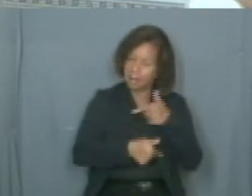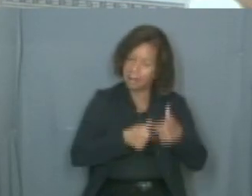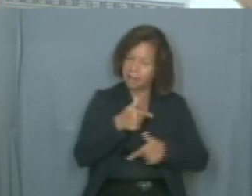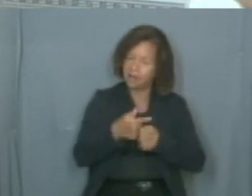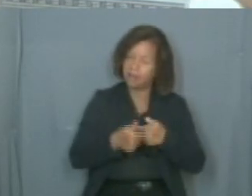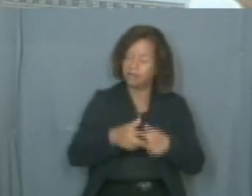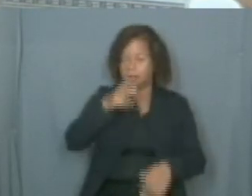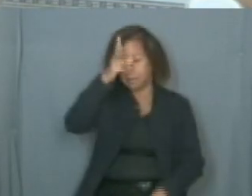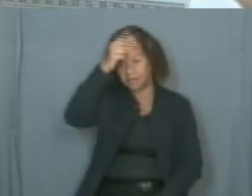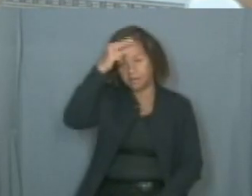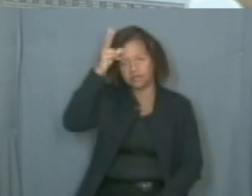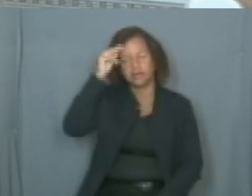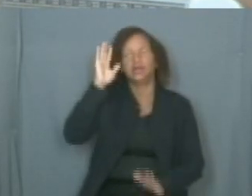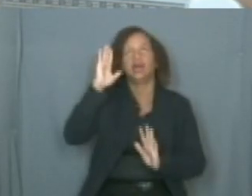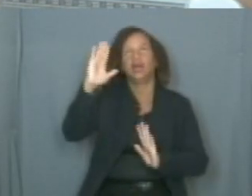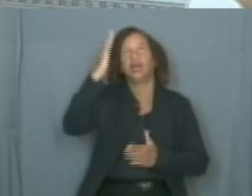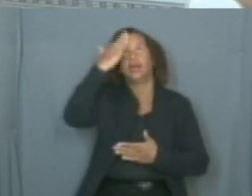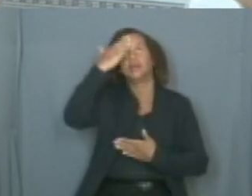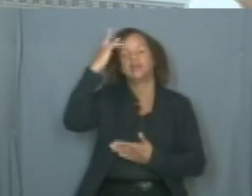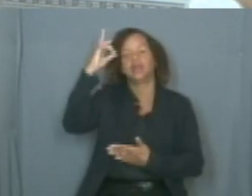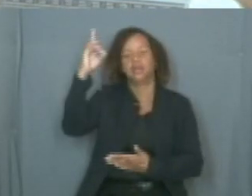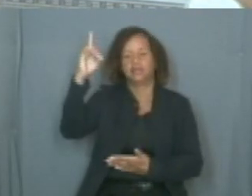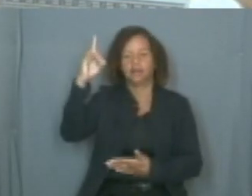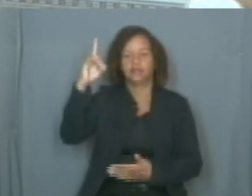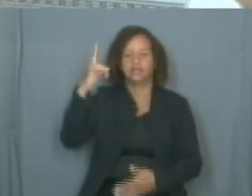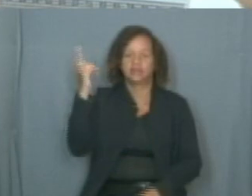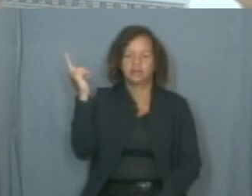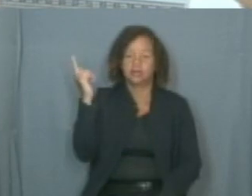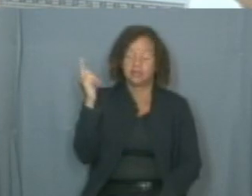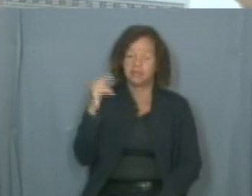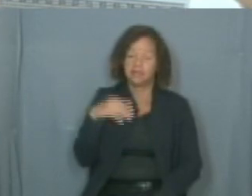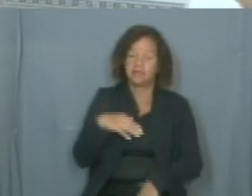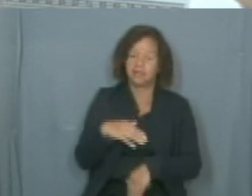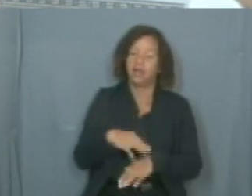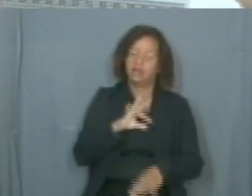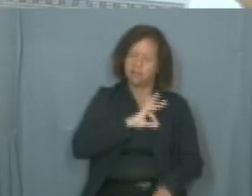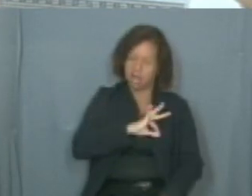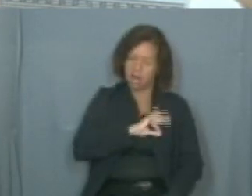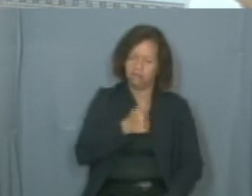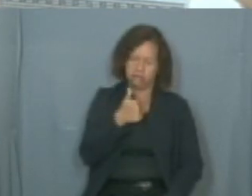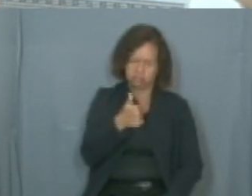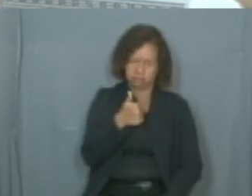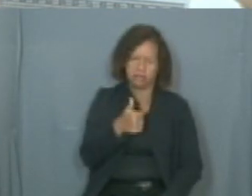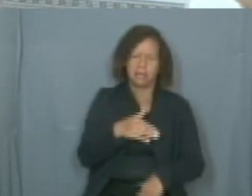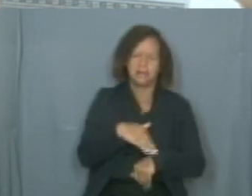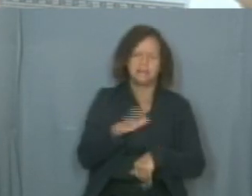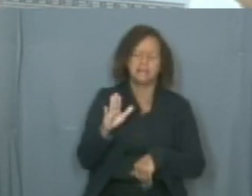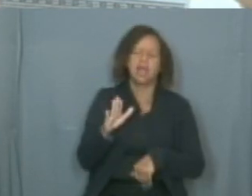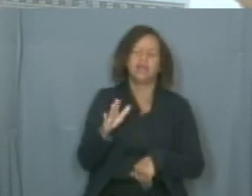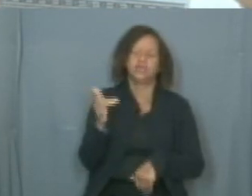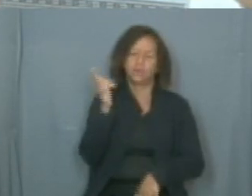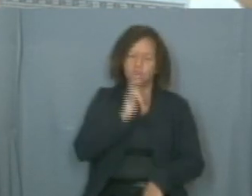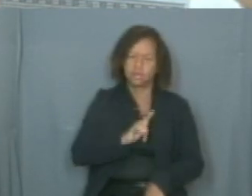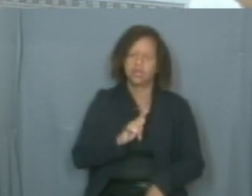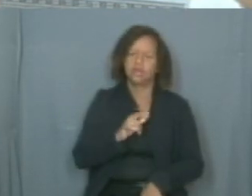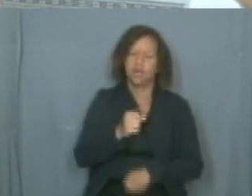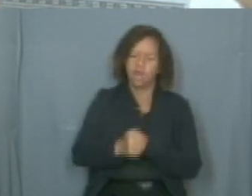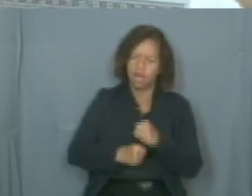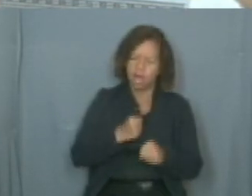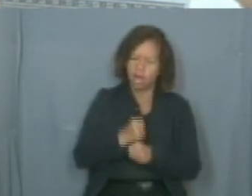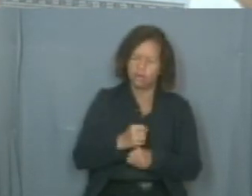da prefeitura, graças a Deus, que mais conseguiram, que estão com salários em dias, que mais conseguiram, nos últimos